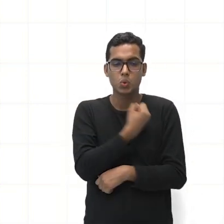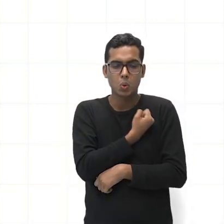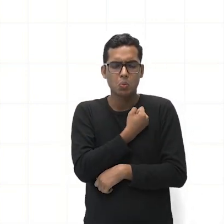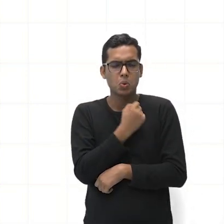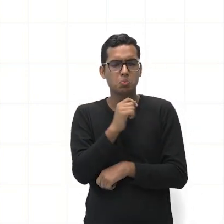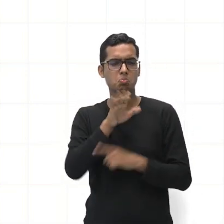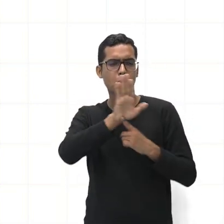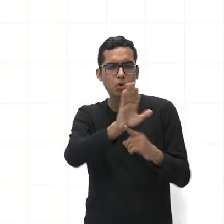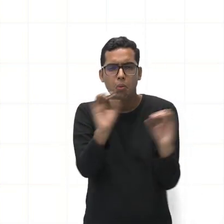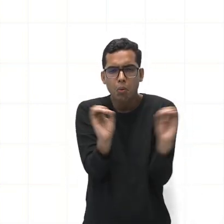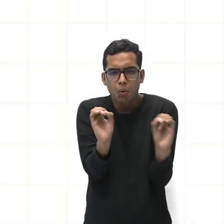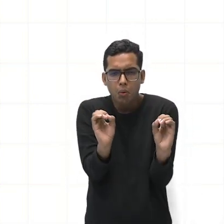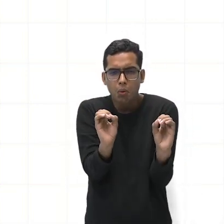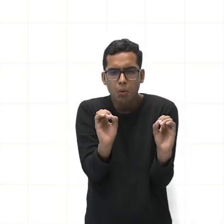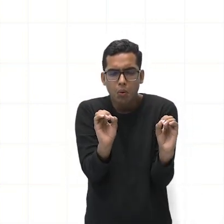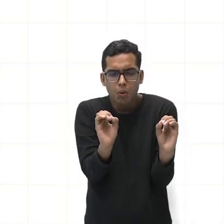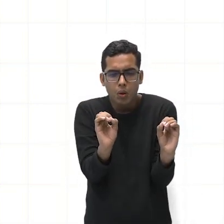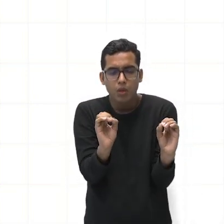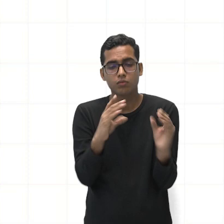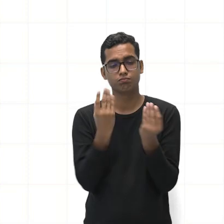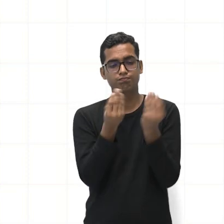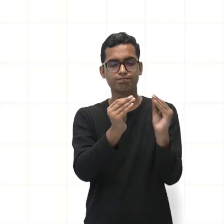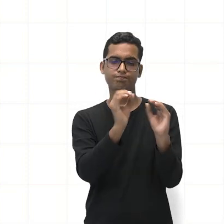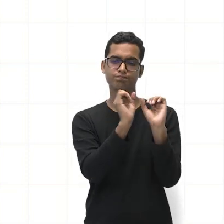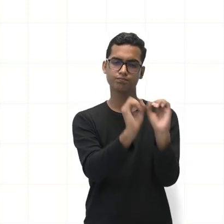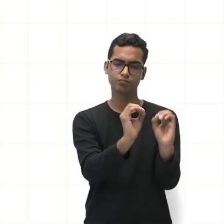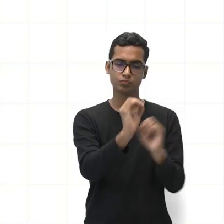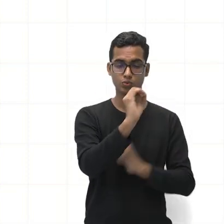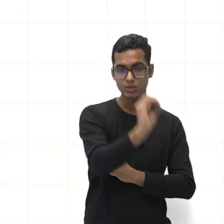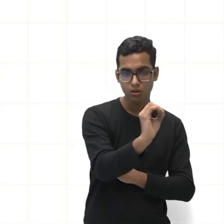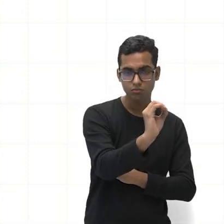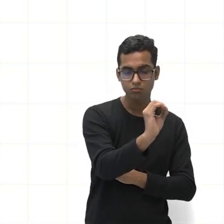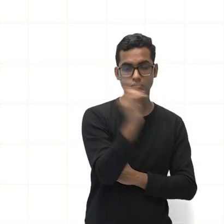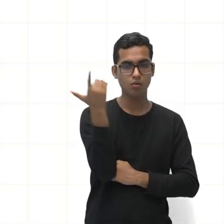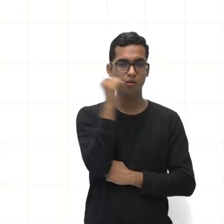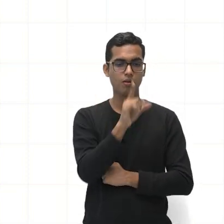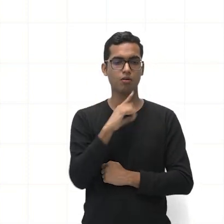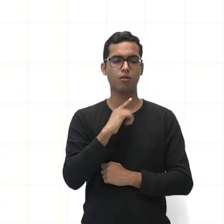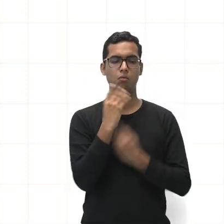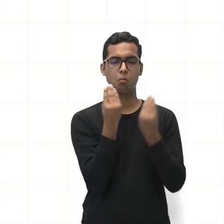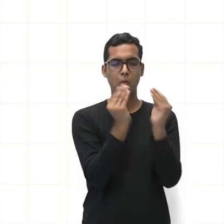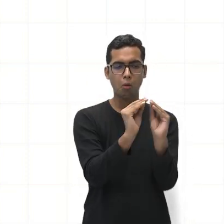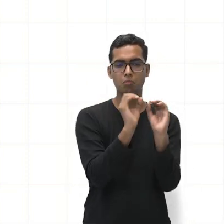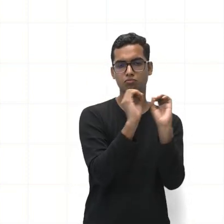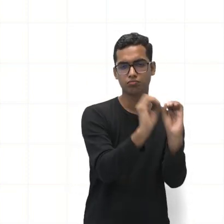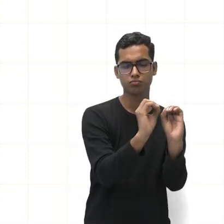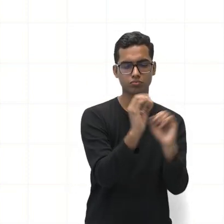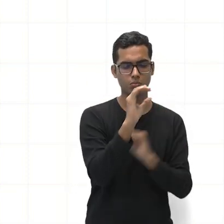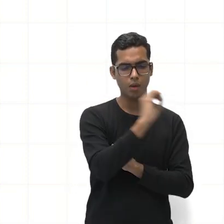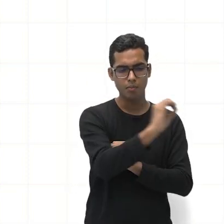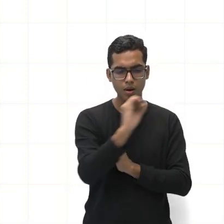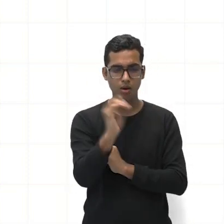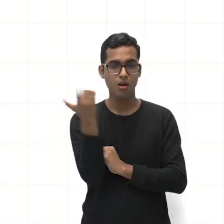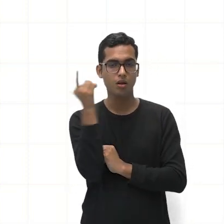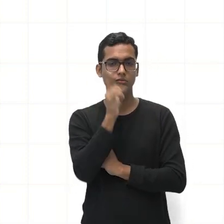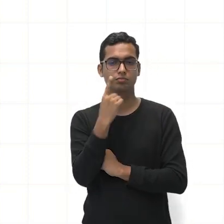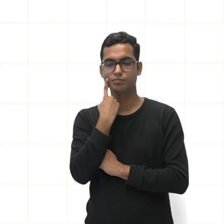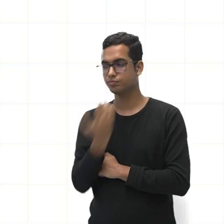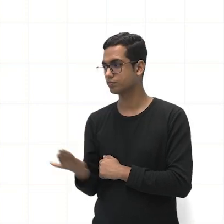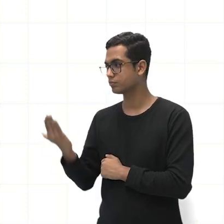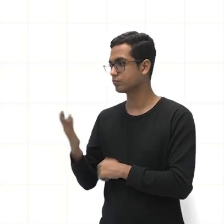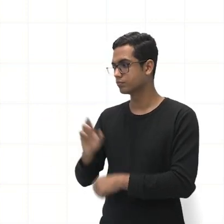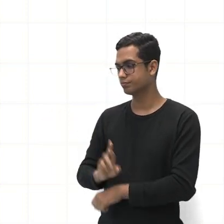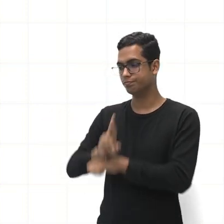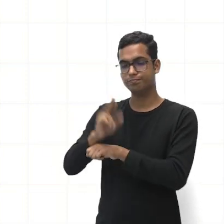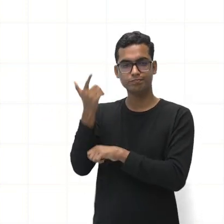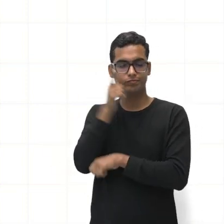zeros, né? Então, isso daqui vai auxiliar bastante, né? É um recurso bastante útil para que a gente possa